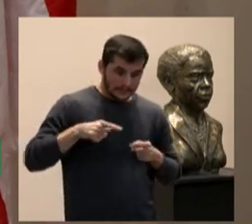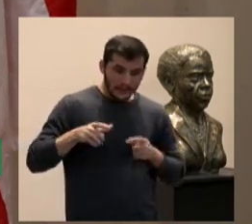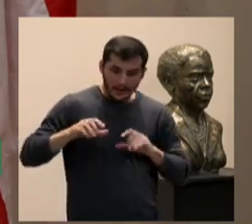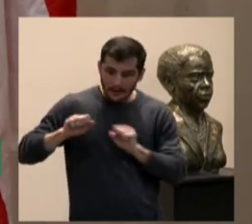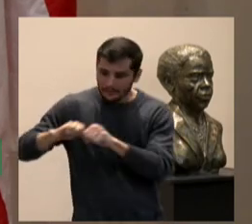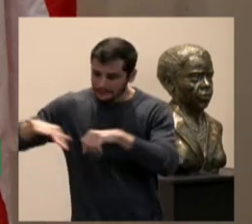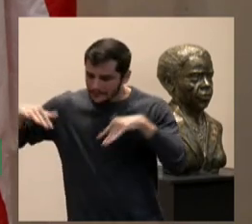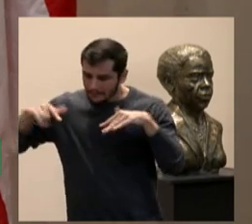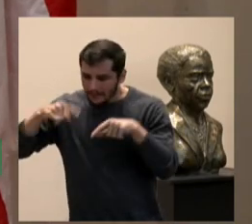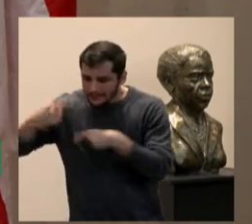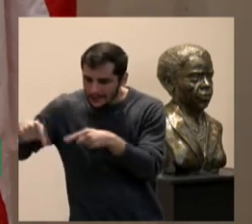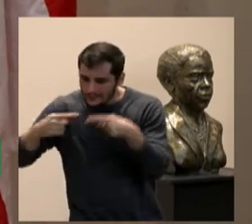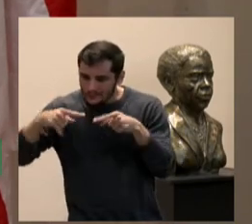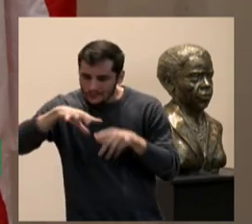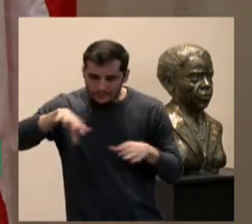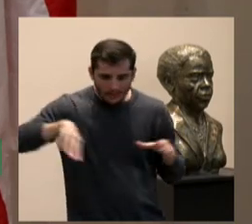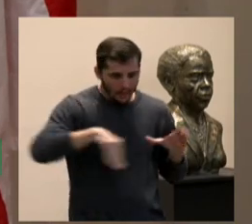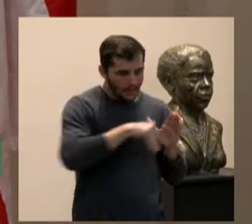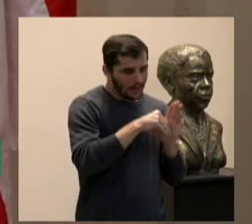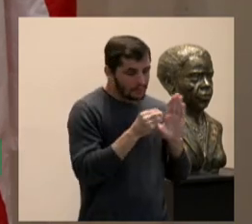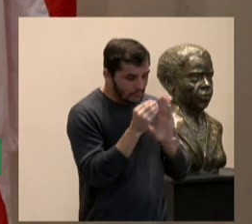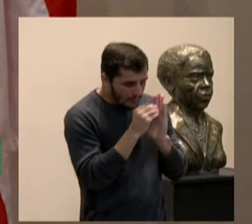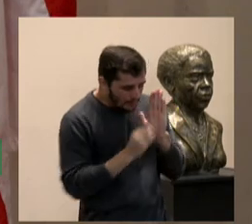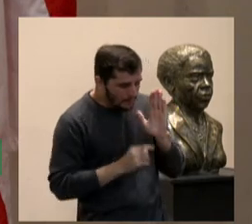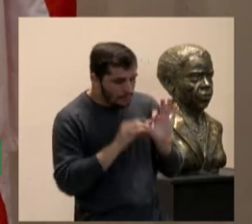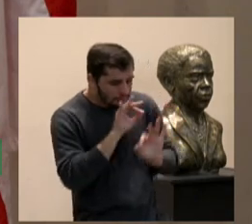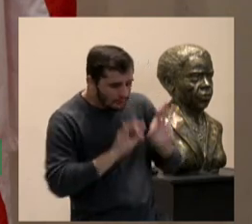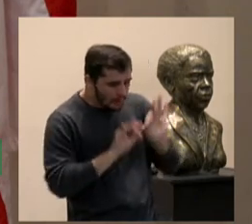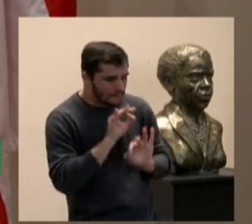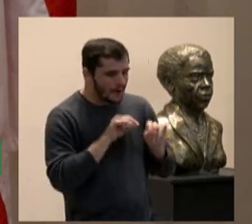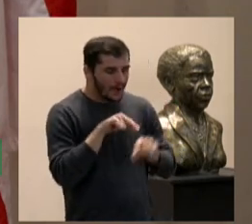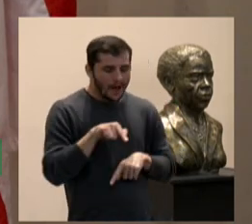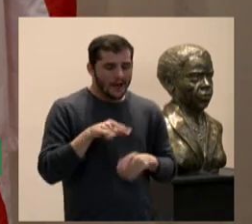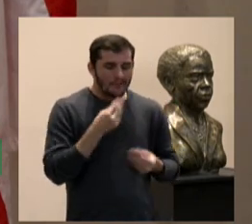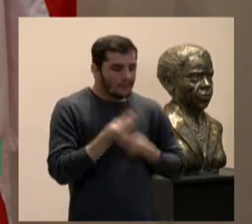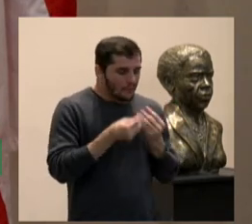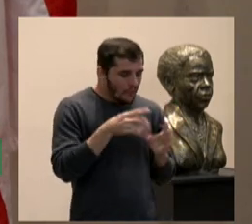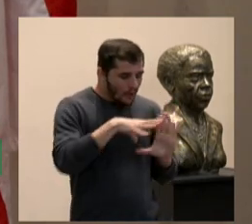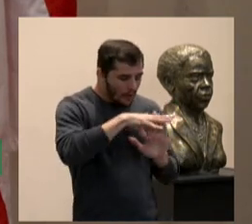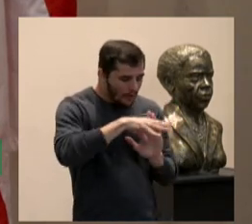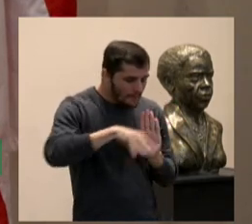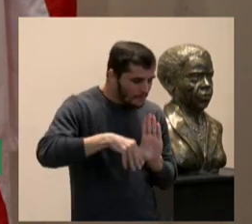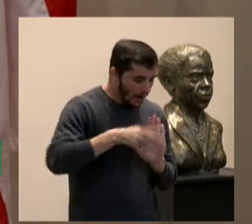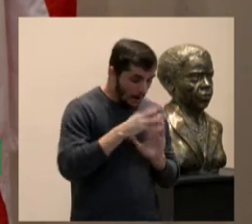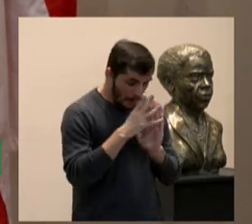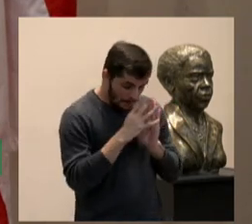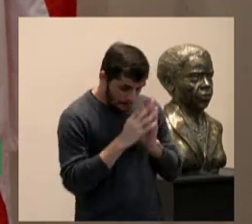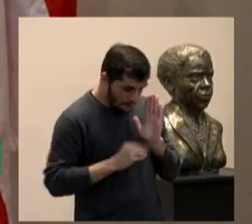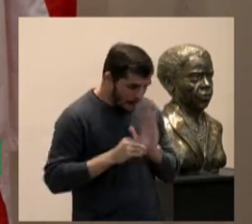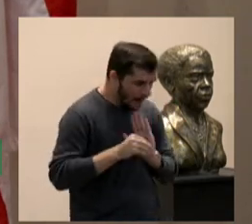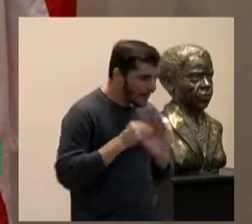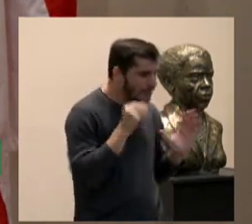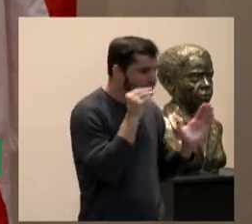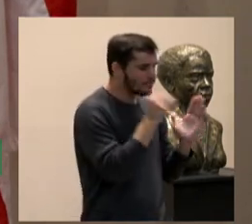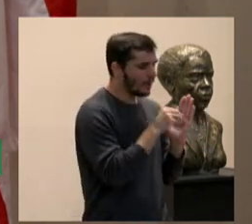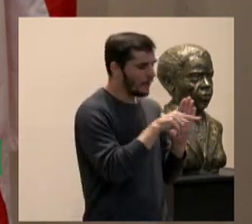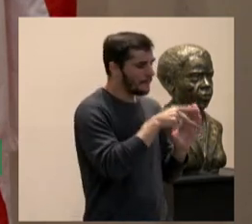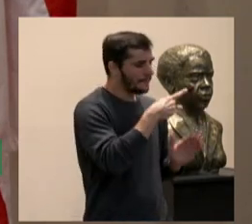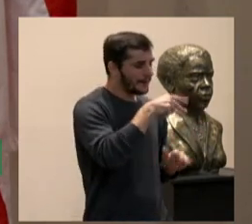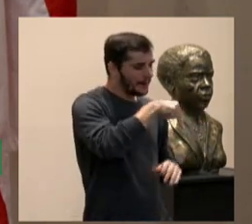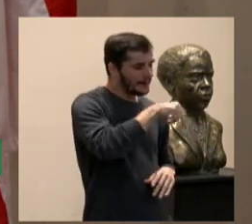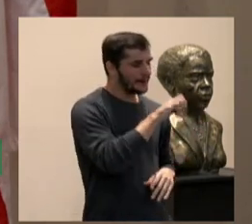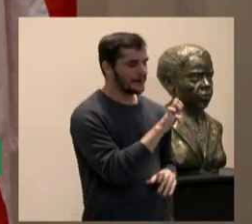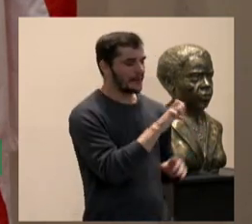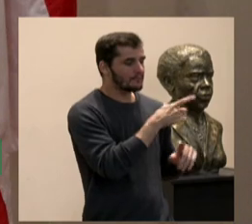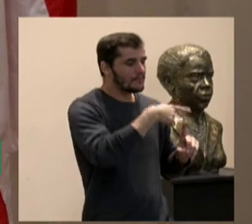e que precisam ser considerados na elaboração do PNE. Eu acho que esse é um ponto de partida importantíssimo. Segundo,